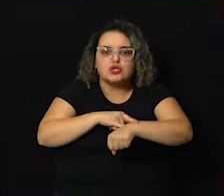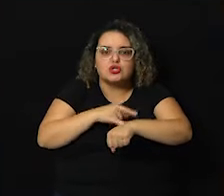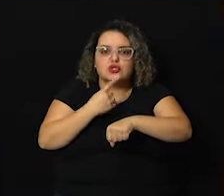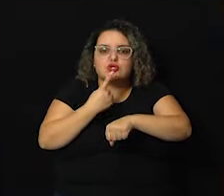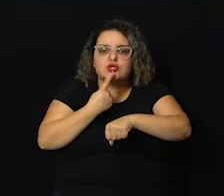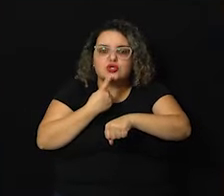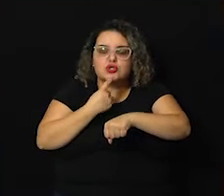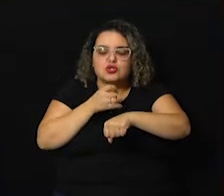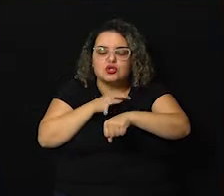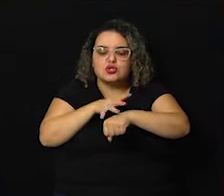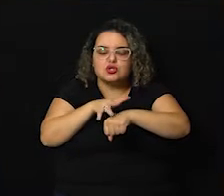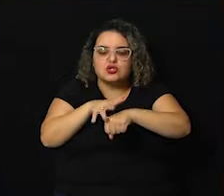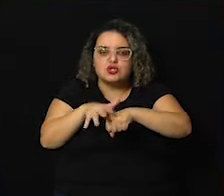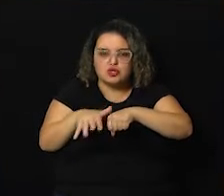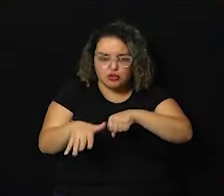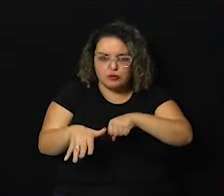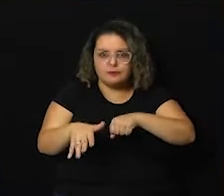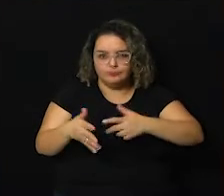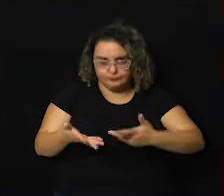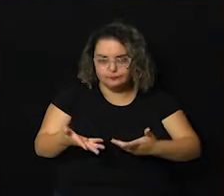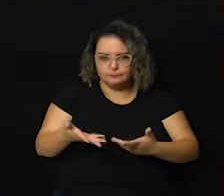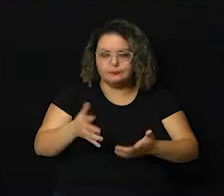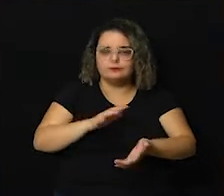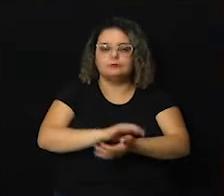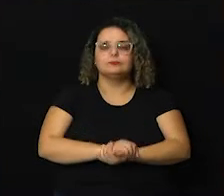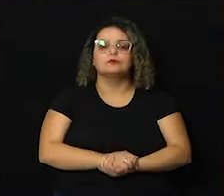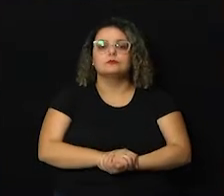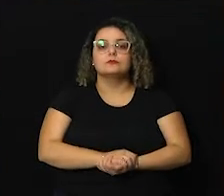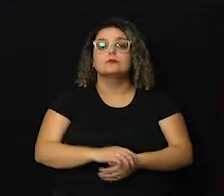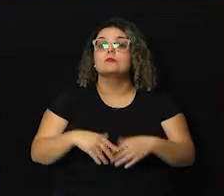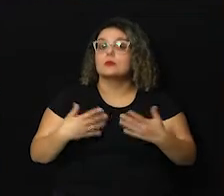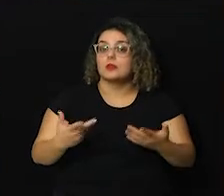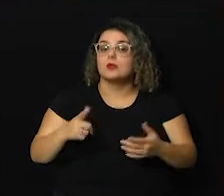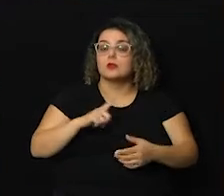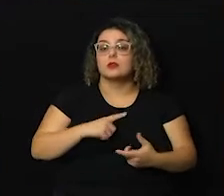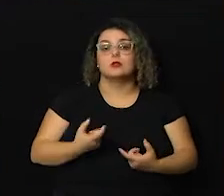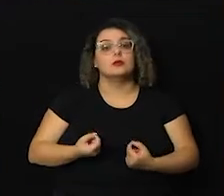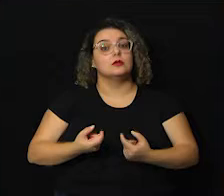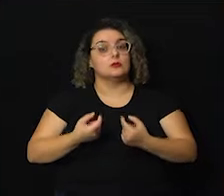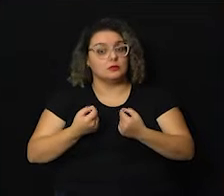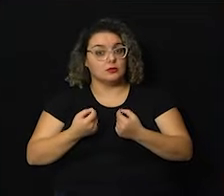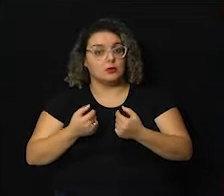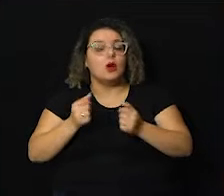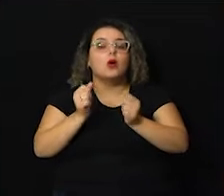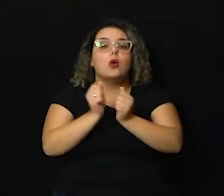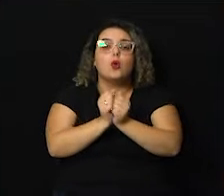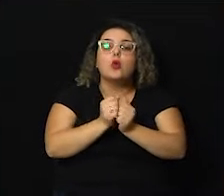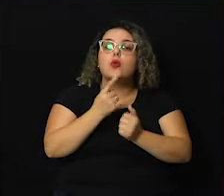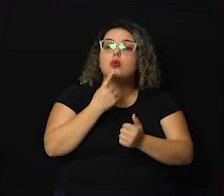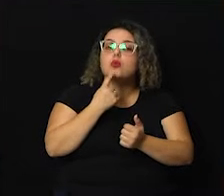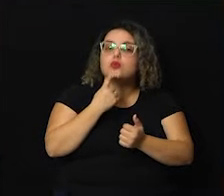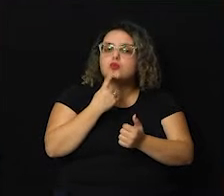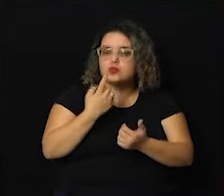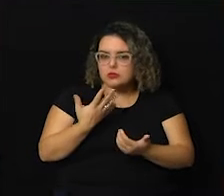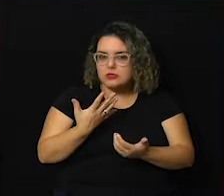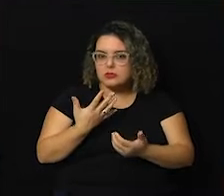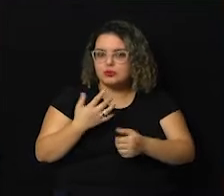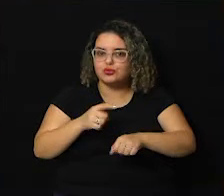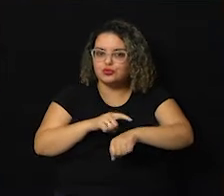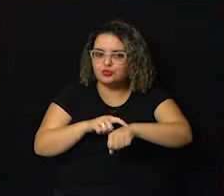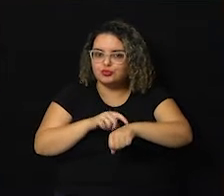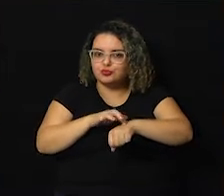rapidamente, muito precocemente. Então, essa é uma situação que, eventualmente, você vai ter um tumor que tem sangramento, mas que